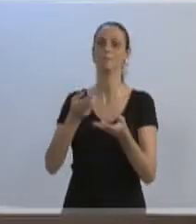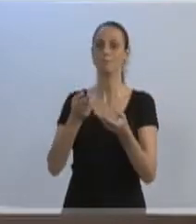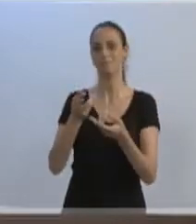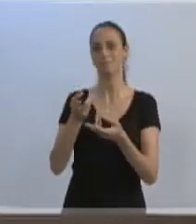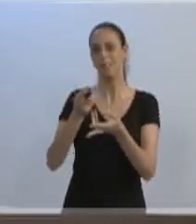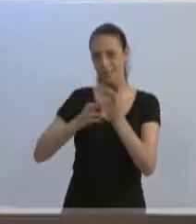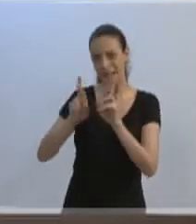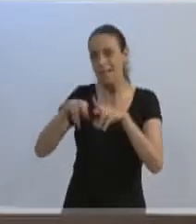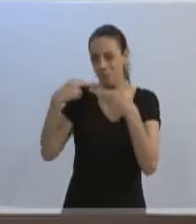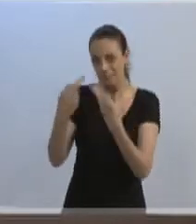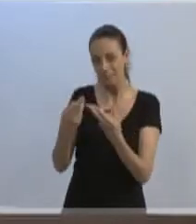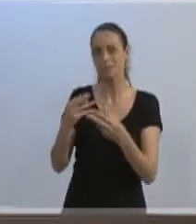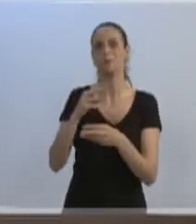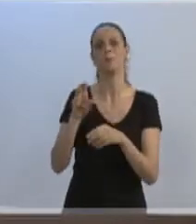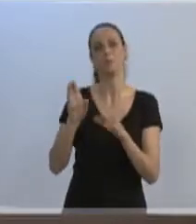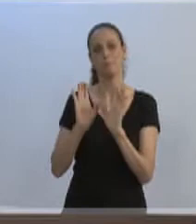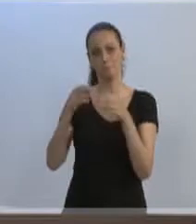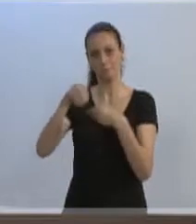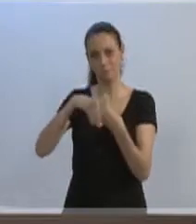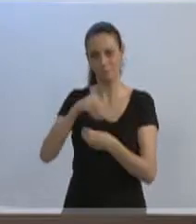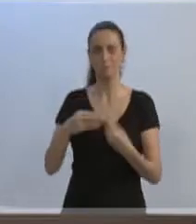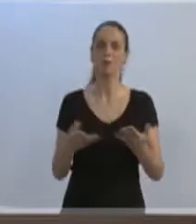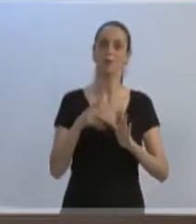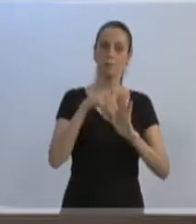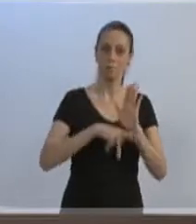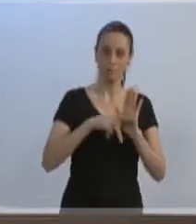por gentileza os projetos